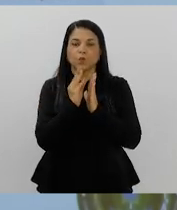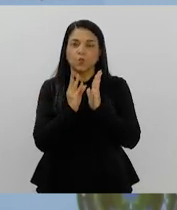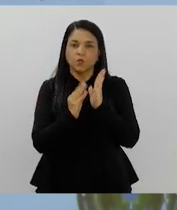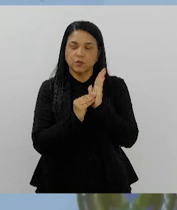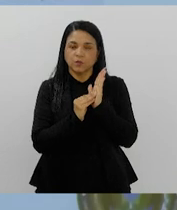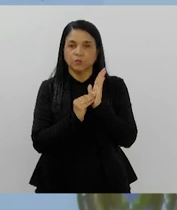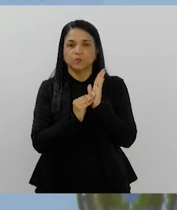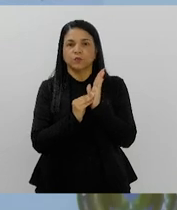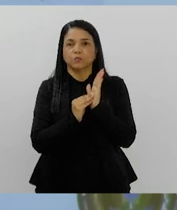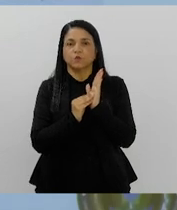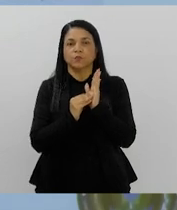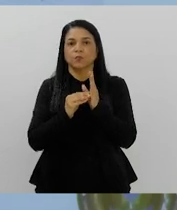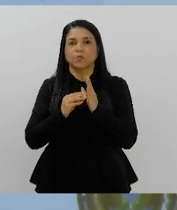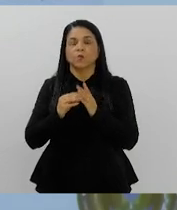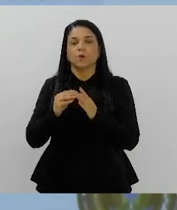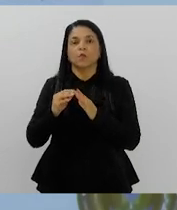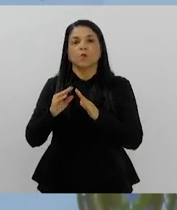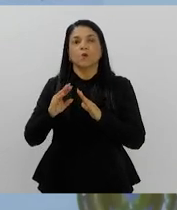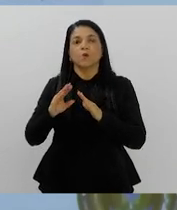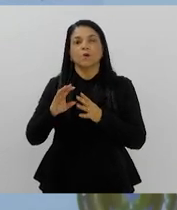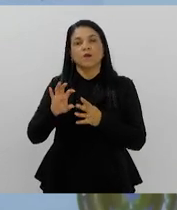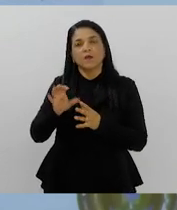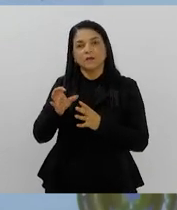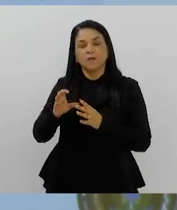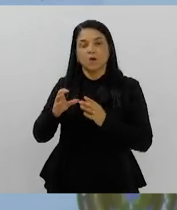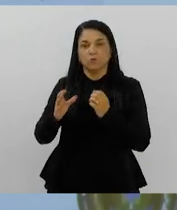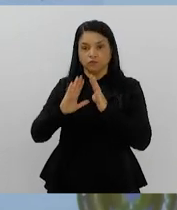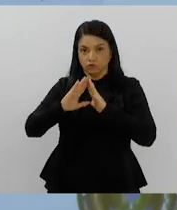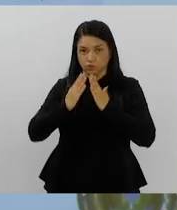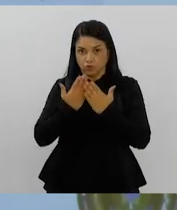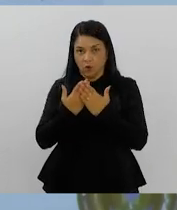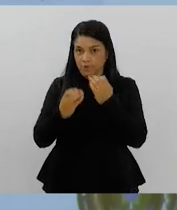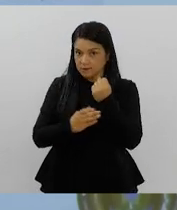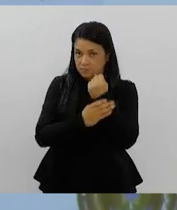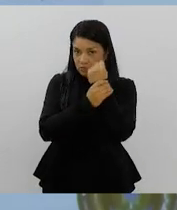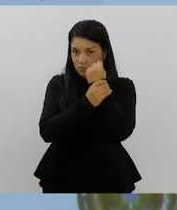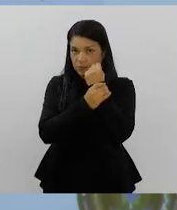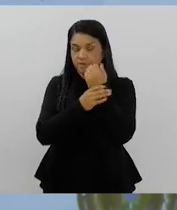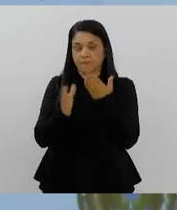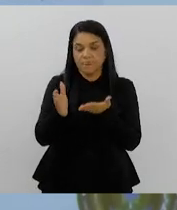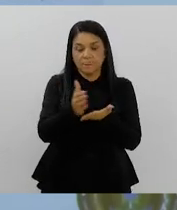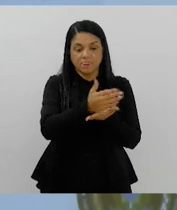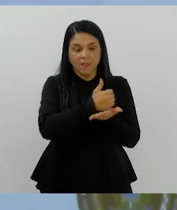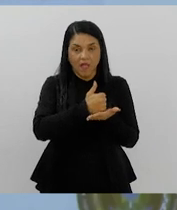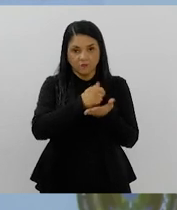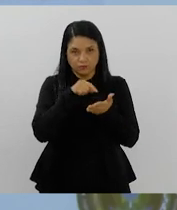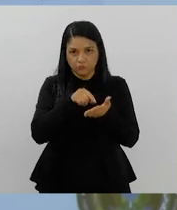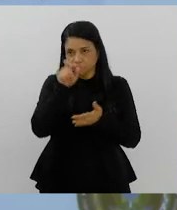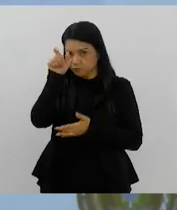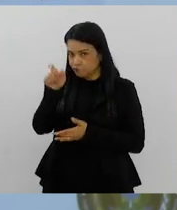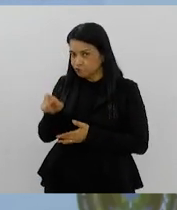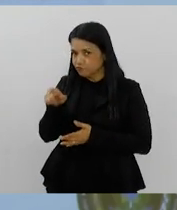através do canal da Escola Segura. A gente recebeu dados sobre um indivíduo.